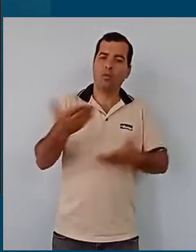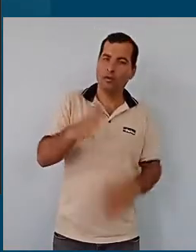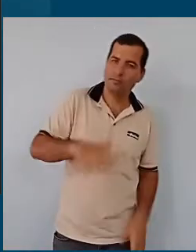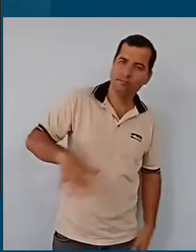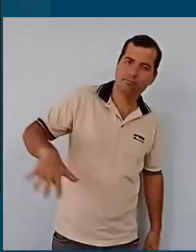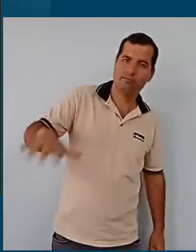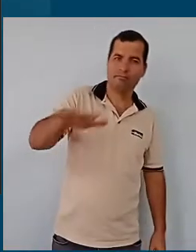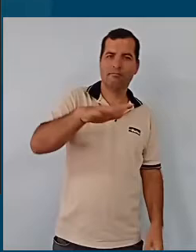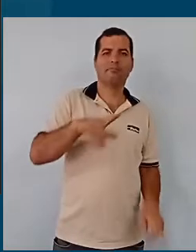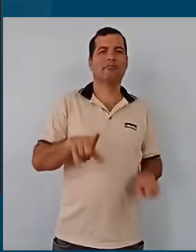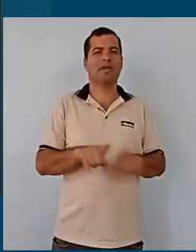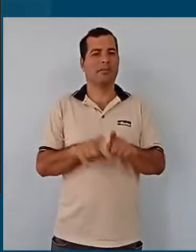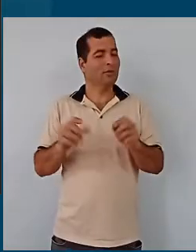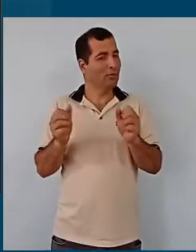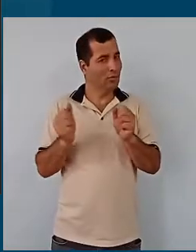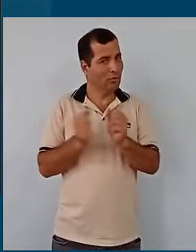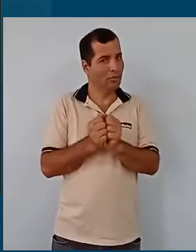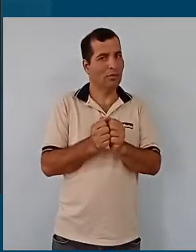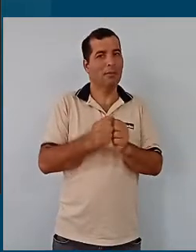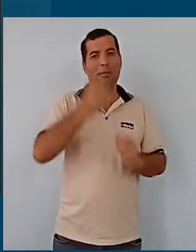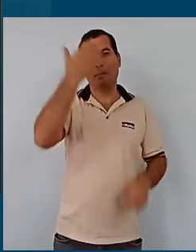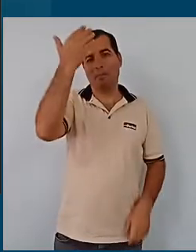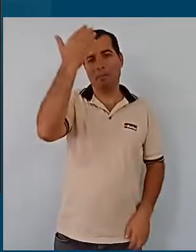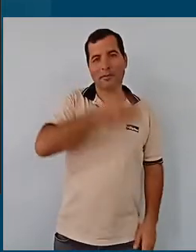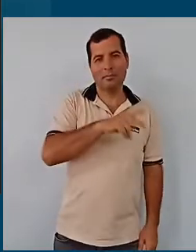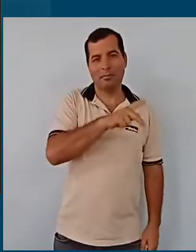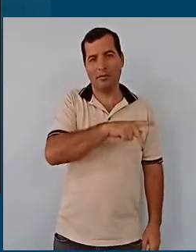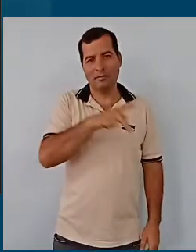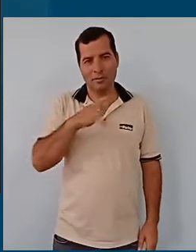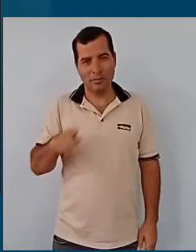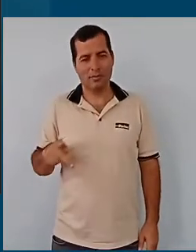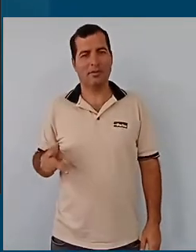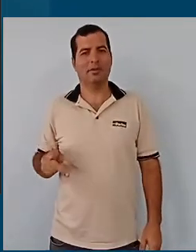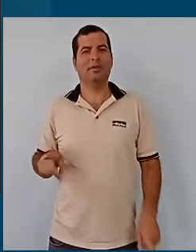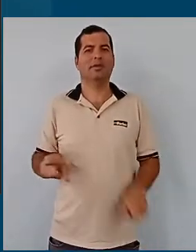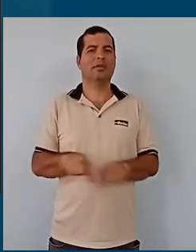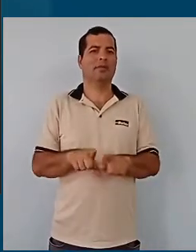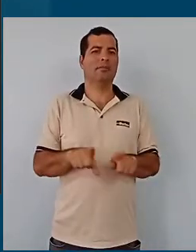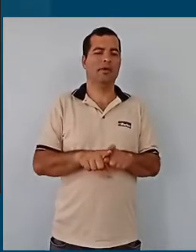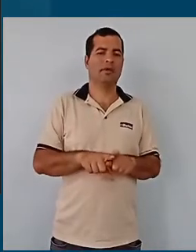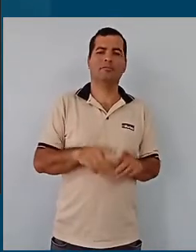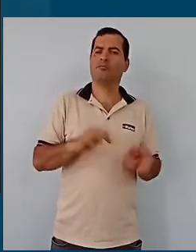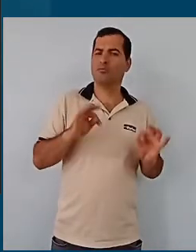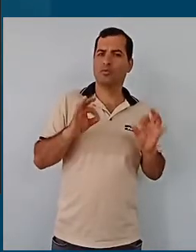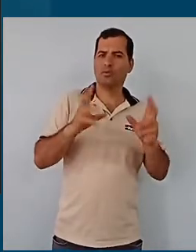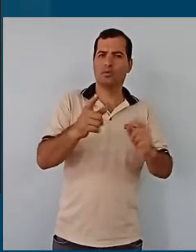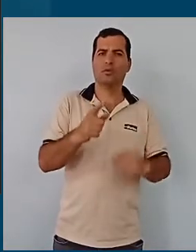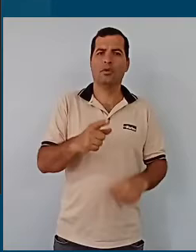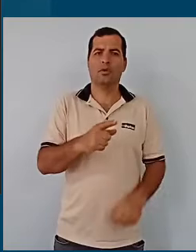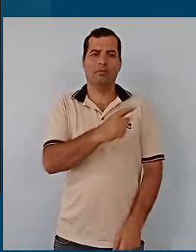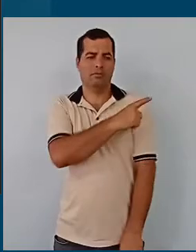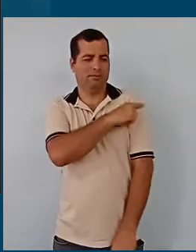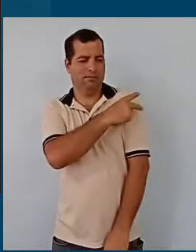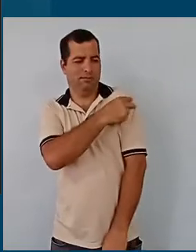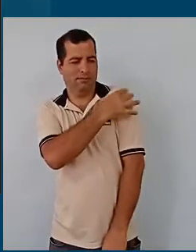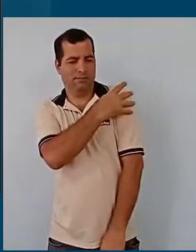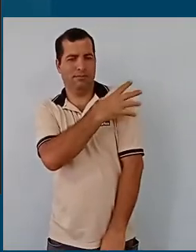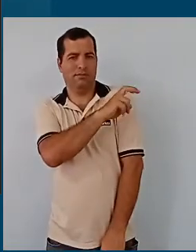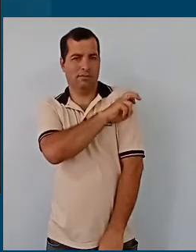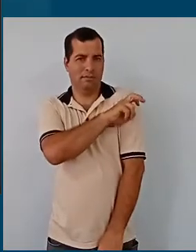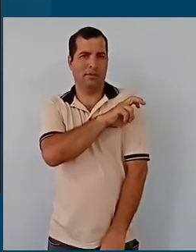mais intensa, né, com a presença das professoras e dos professores dos anos iniciais do ensino